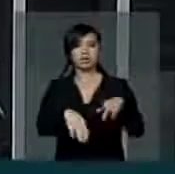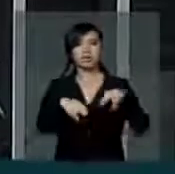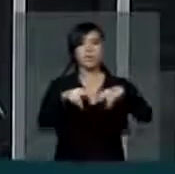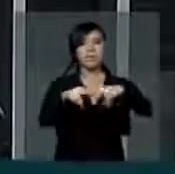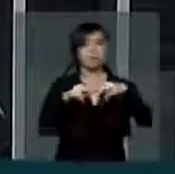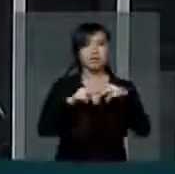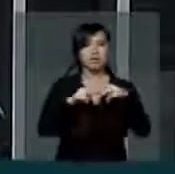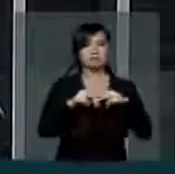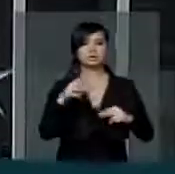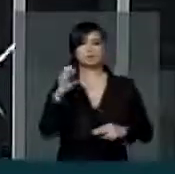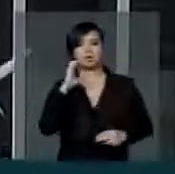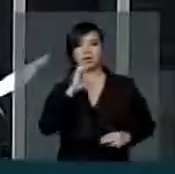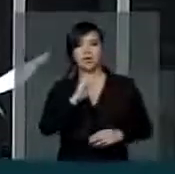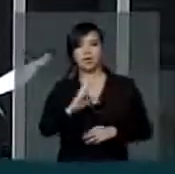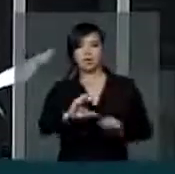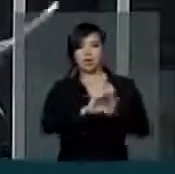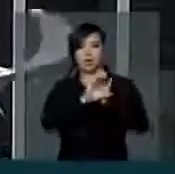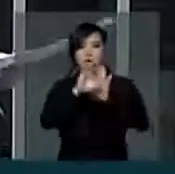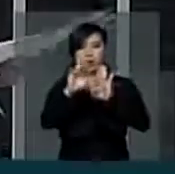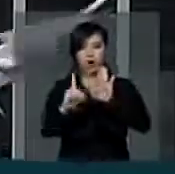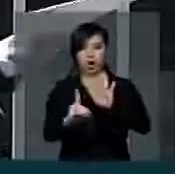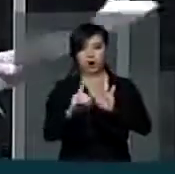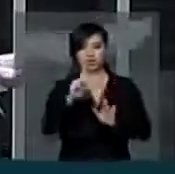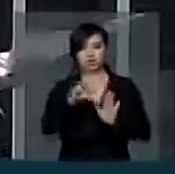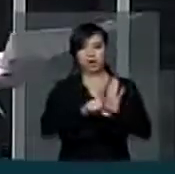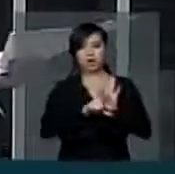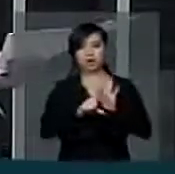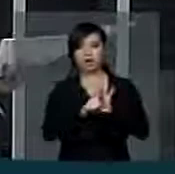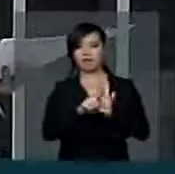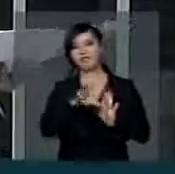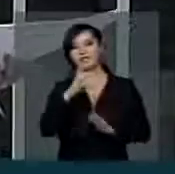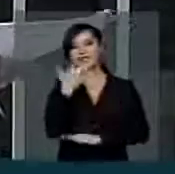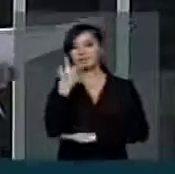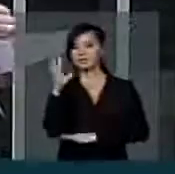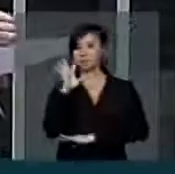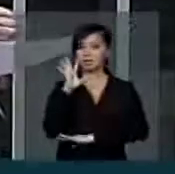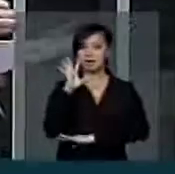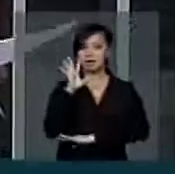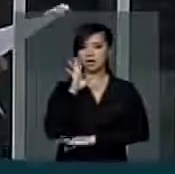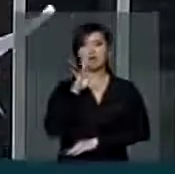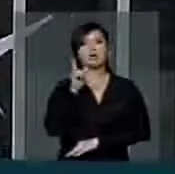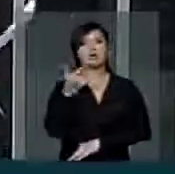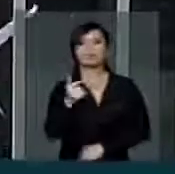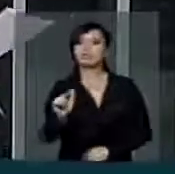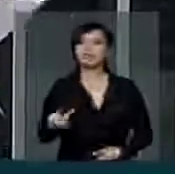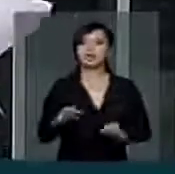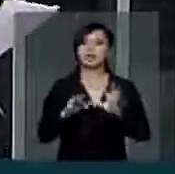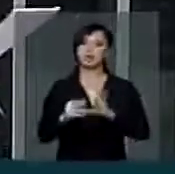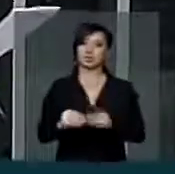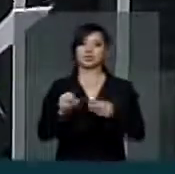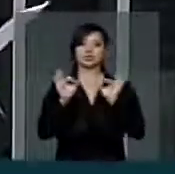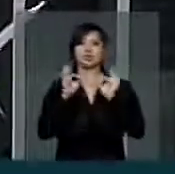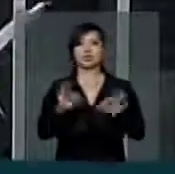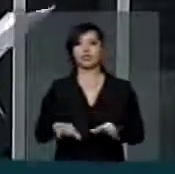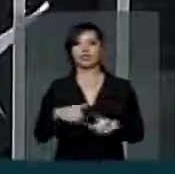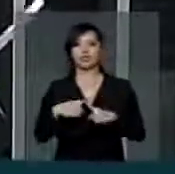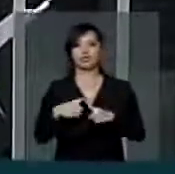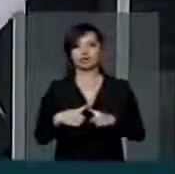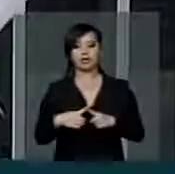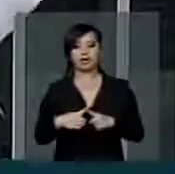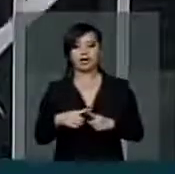na sua totalidade funcionando. Nós vamos votar o veto. Se mantém o veto da Sua Excelência Presidente da